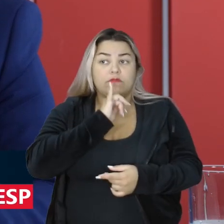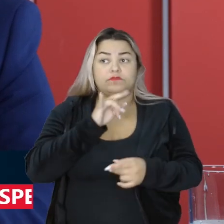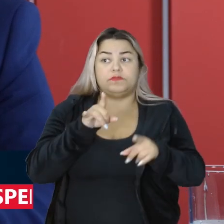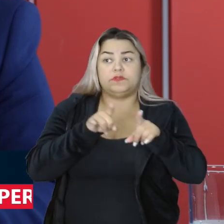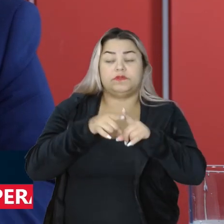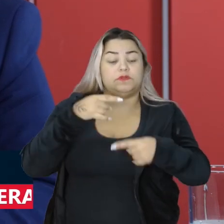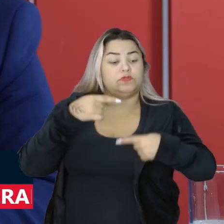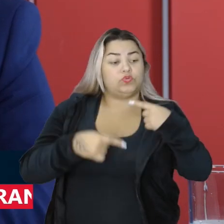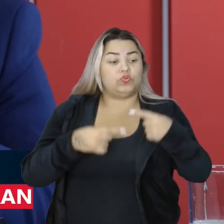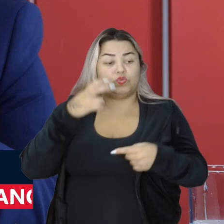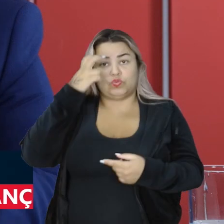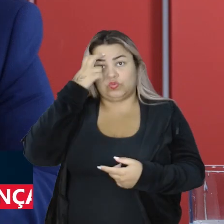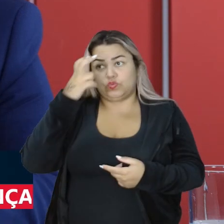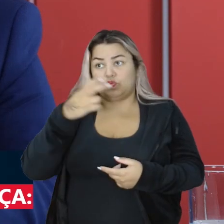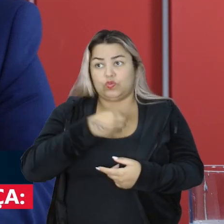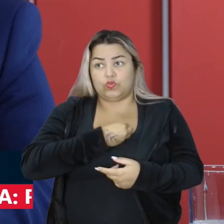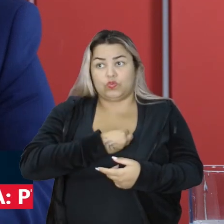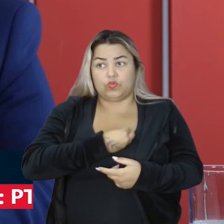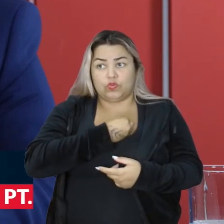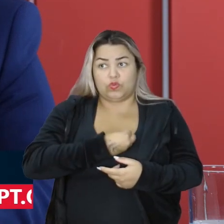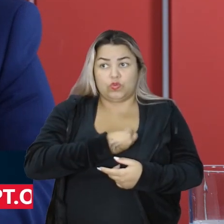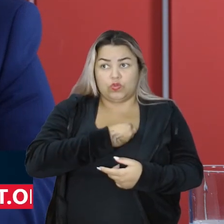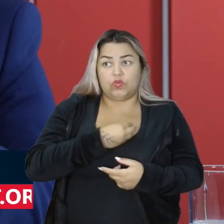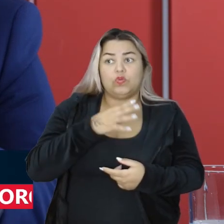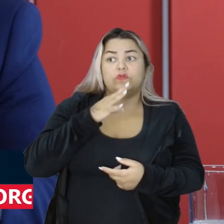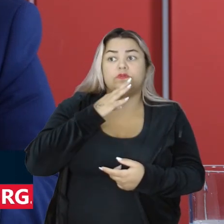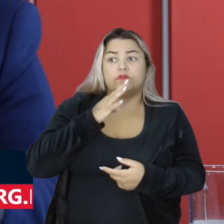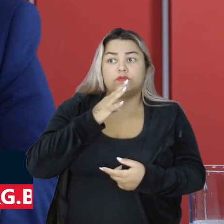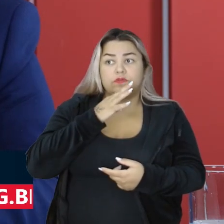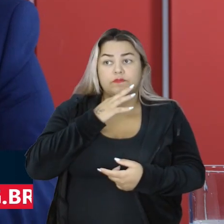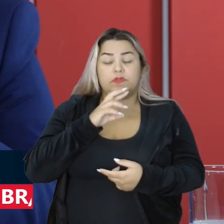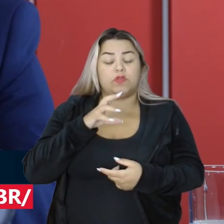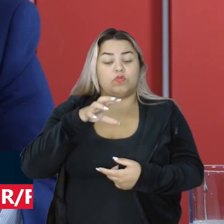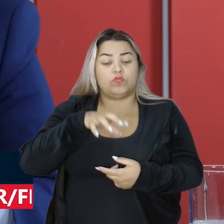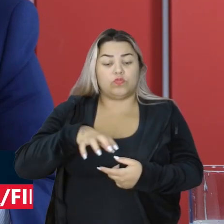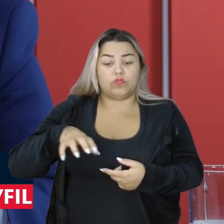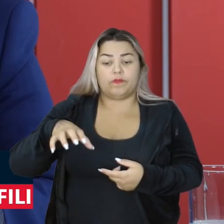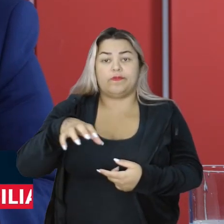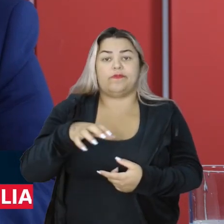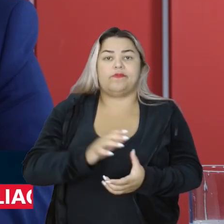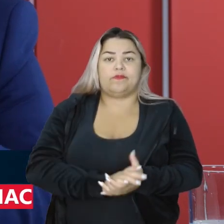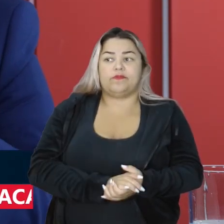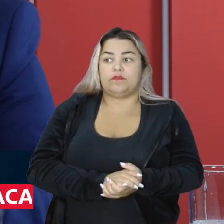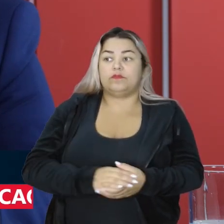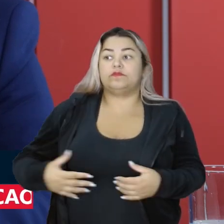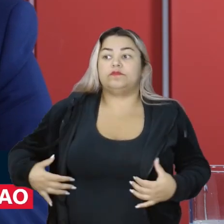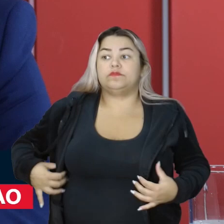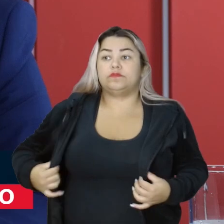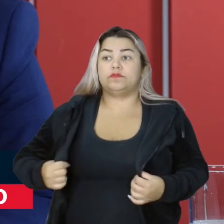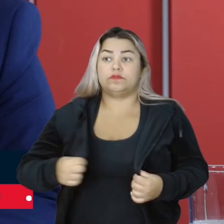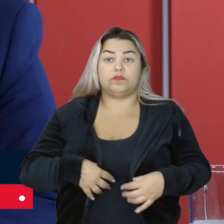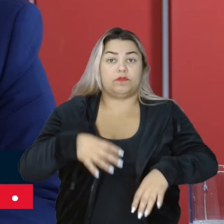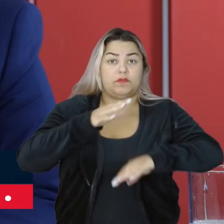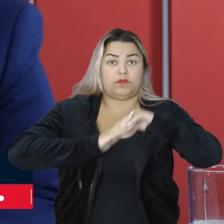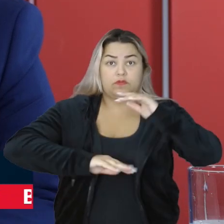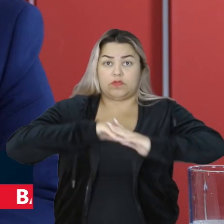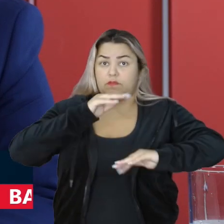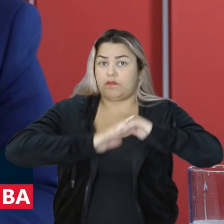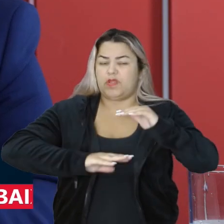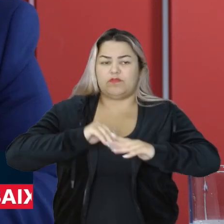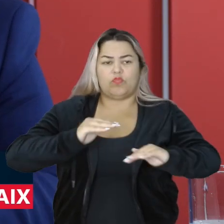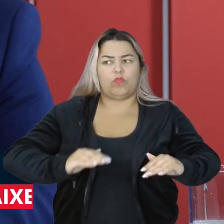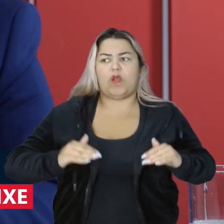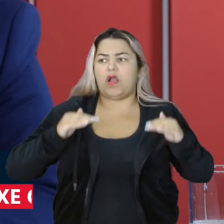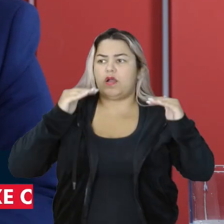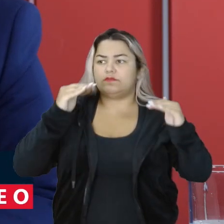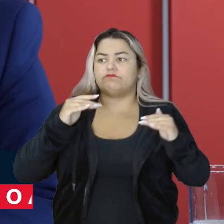de Cultura Viva, os famosos, né, são conhecidos pelos pontos de cultura, mas que abarcam um conjunto de ações muito maiores, né,